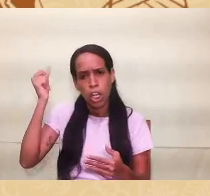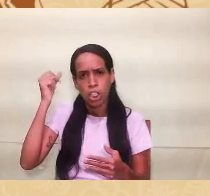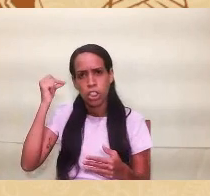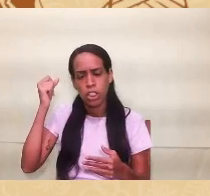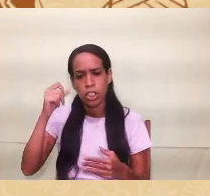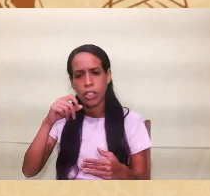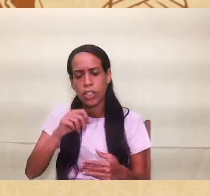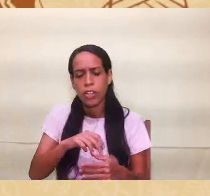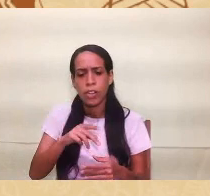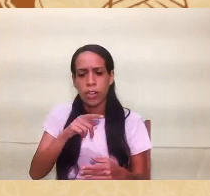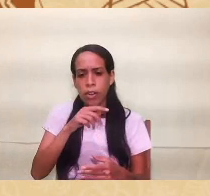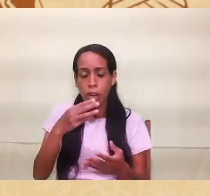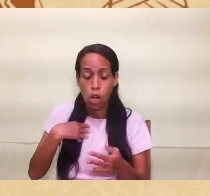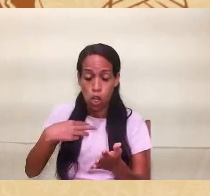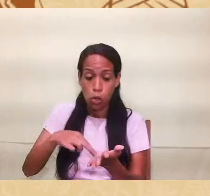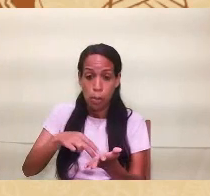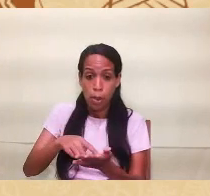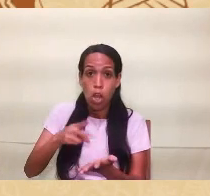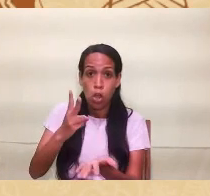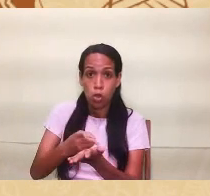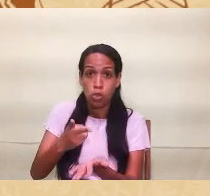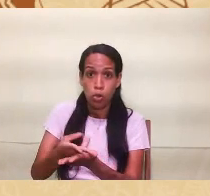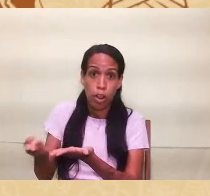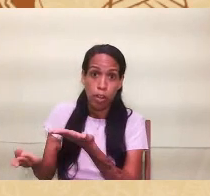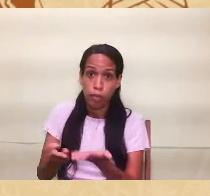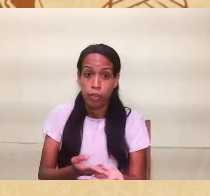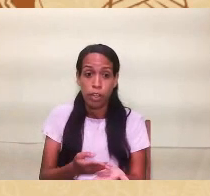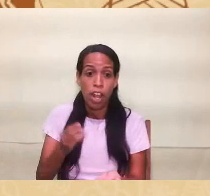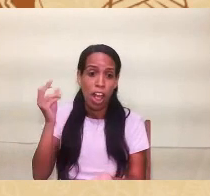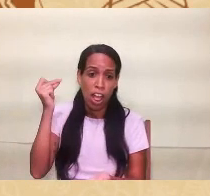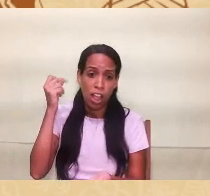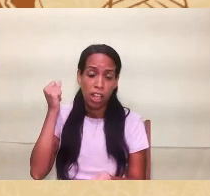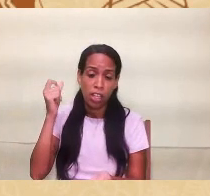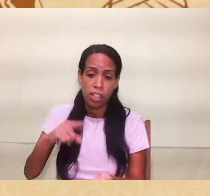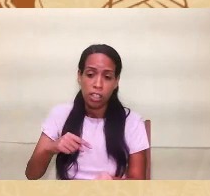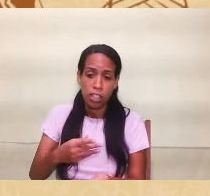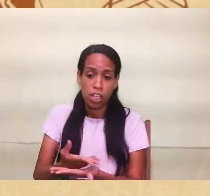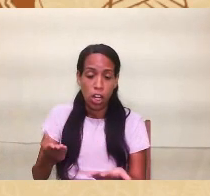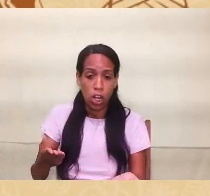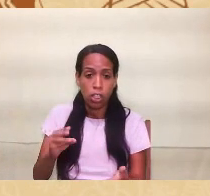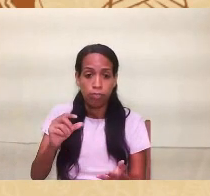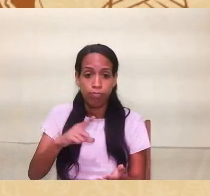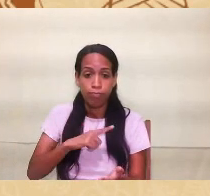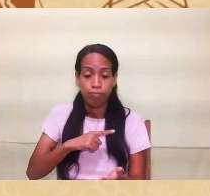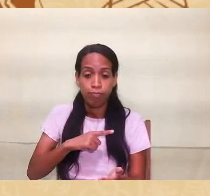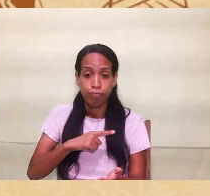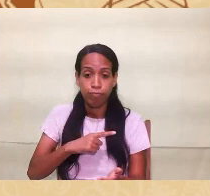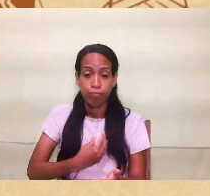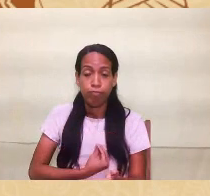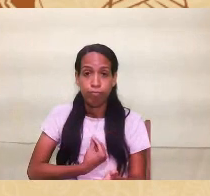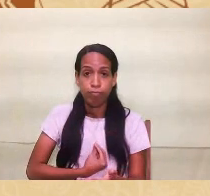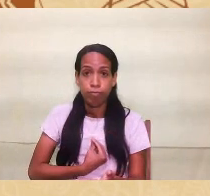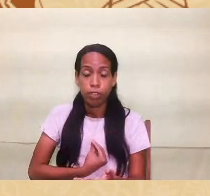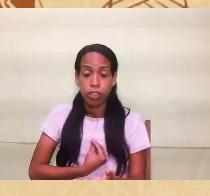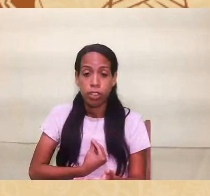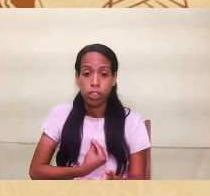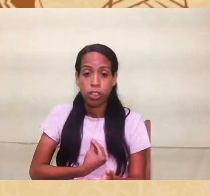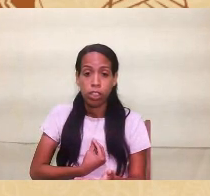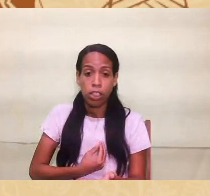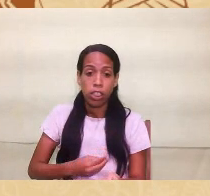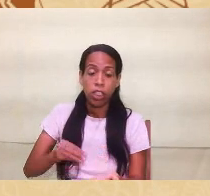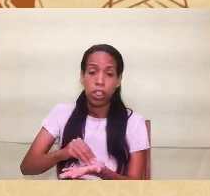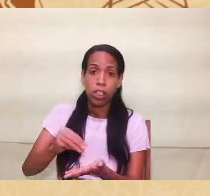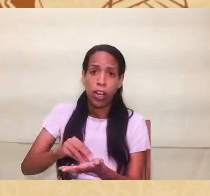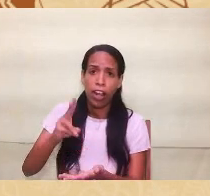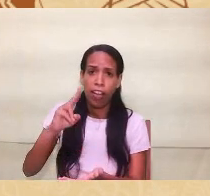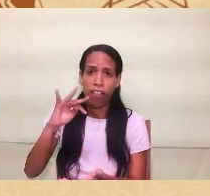nossos passos vêm e continuam vindo de lá atrás. Eles são as fontes. Os nossos anciões são as fontes